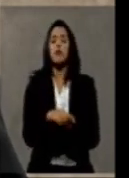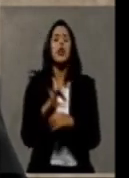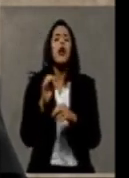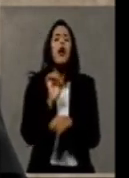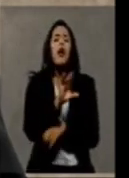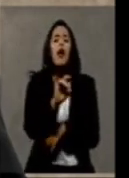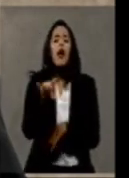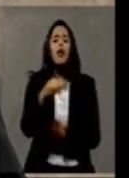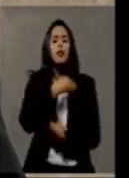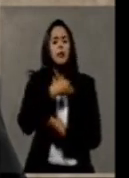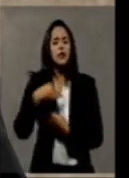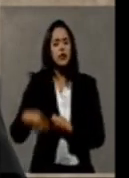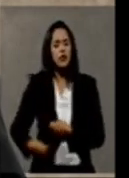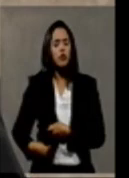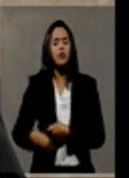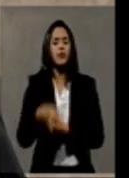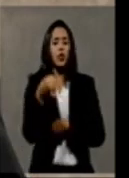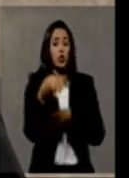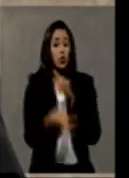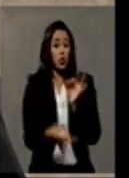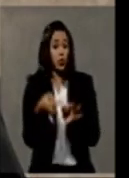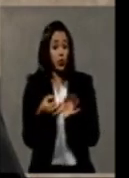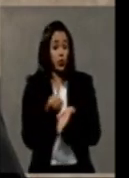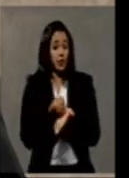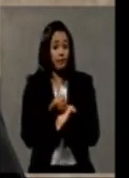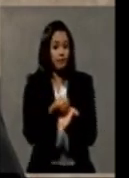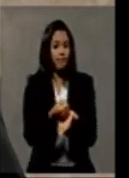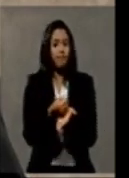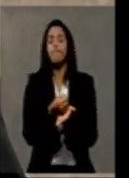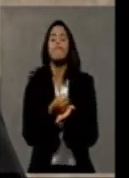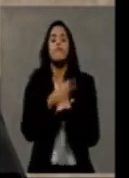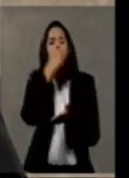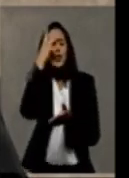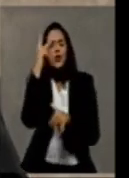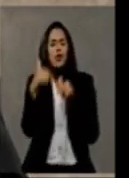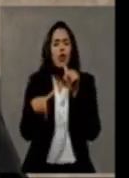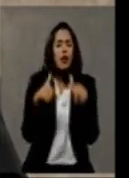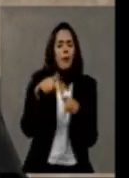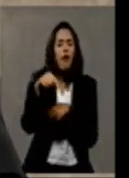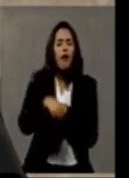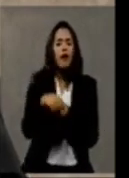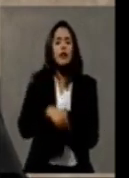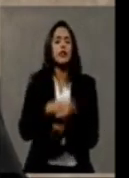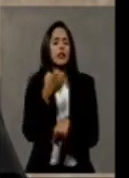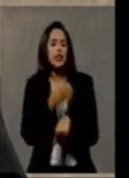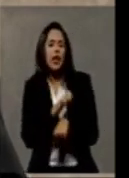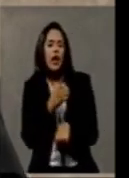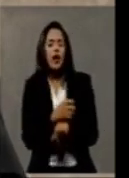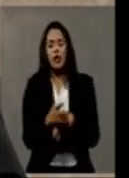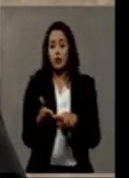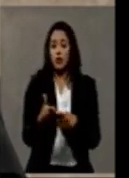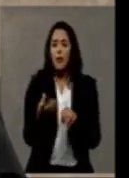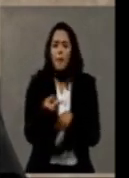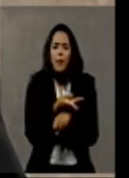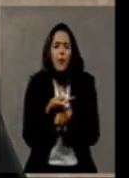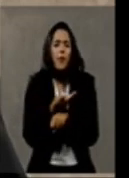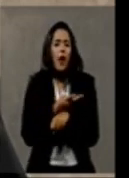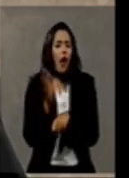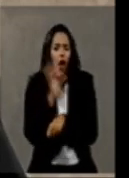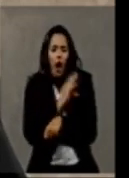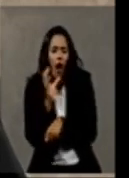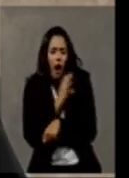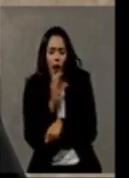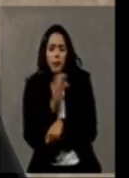juízes auxiliares servidores colaboradores e estagiários em buscar maior celeridade